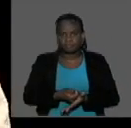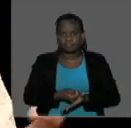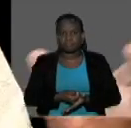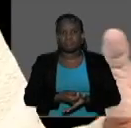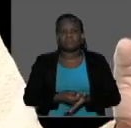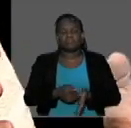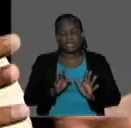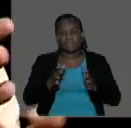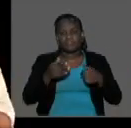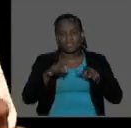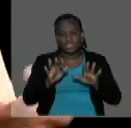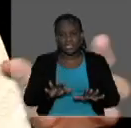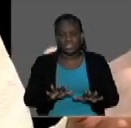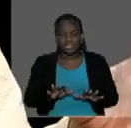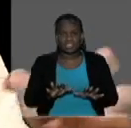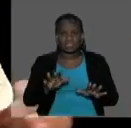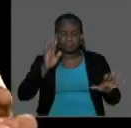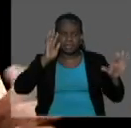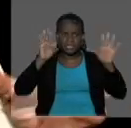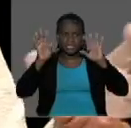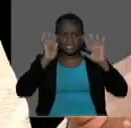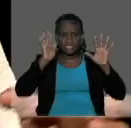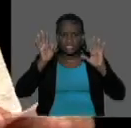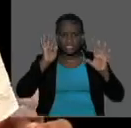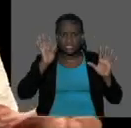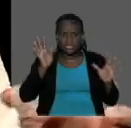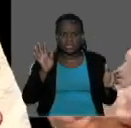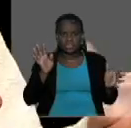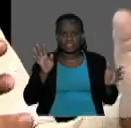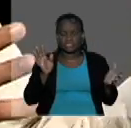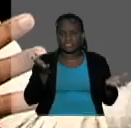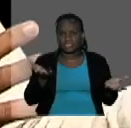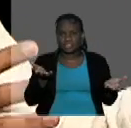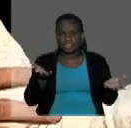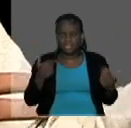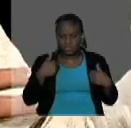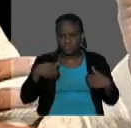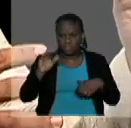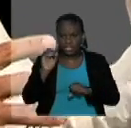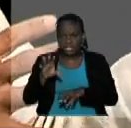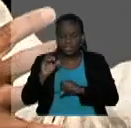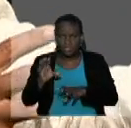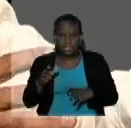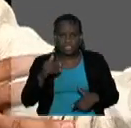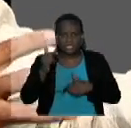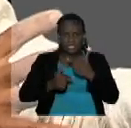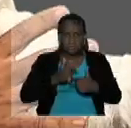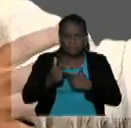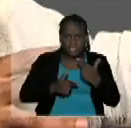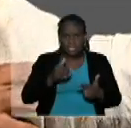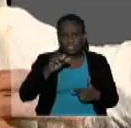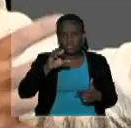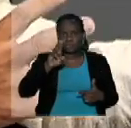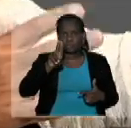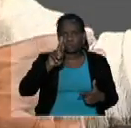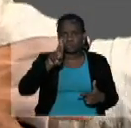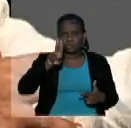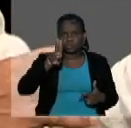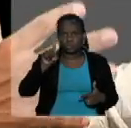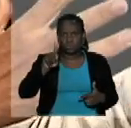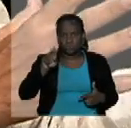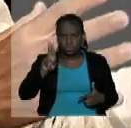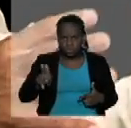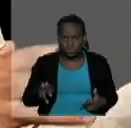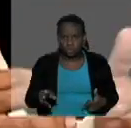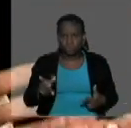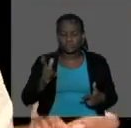definitivamente. Ainda fiquei ali um pouco pensando, né? Fui dar aula, fui trabalhar no Curuzu, na Liberdade,